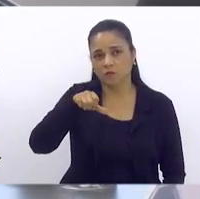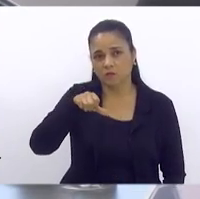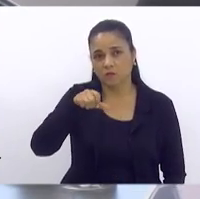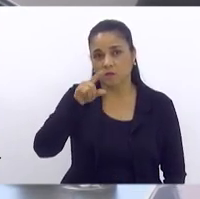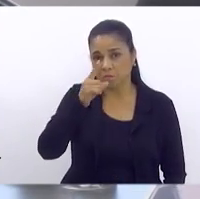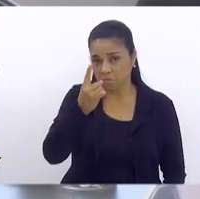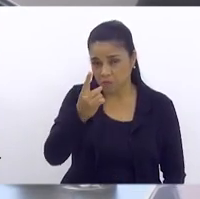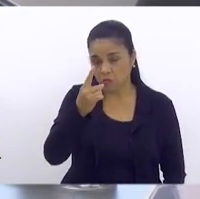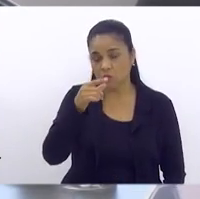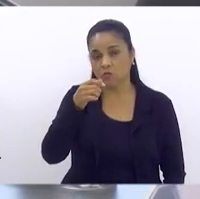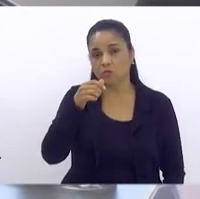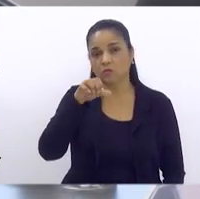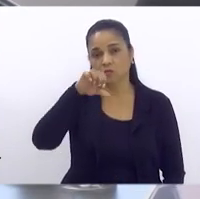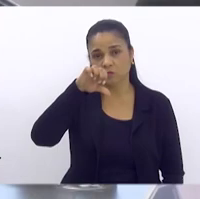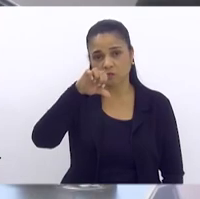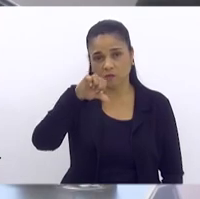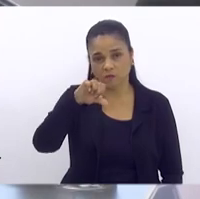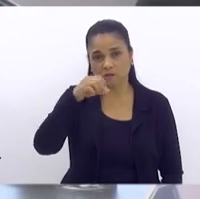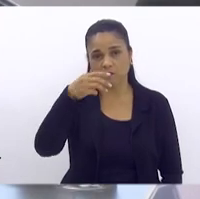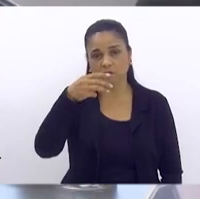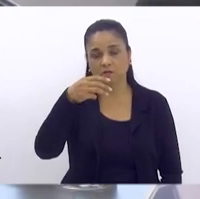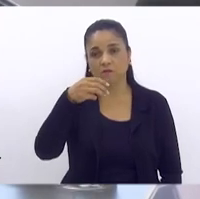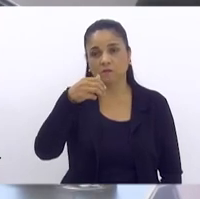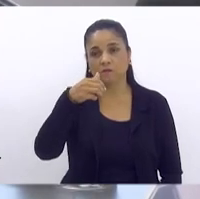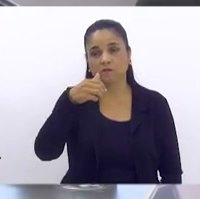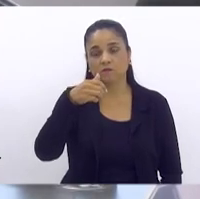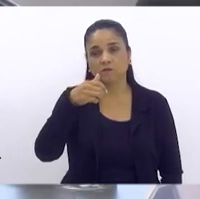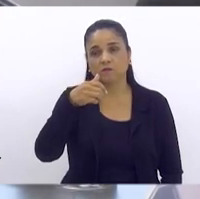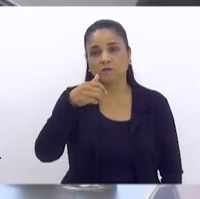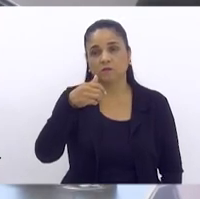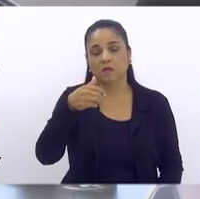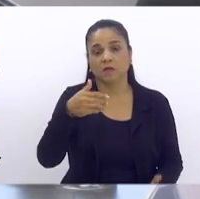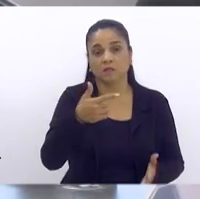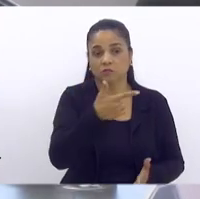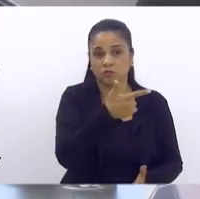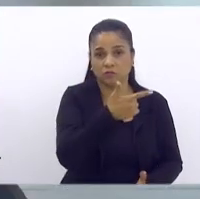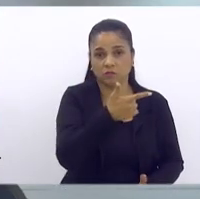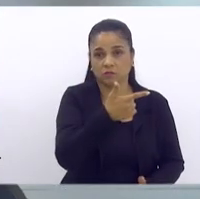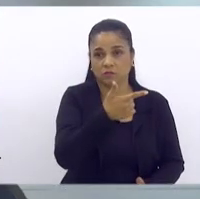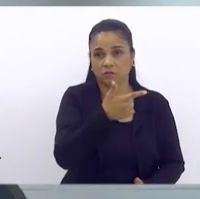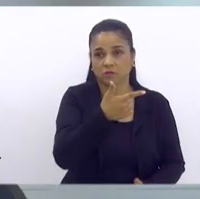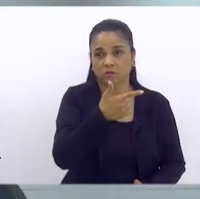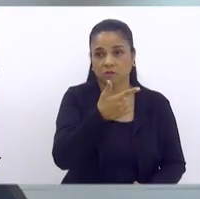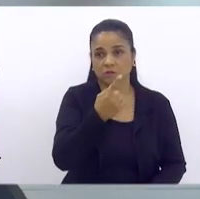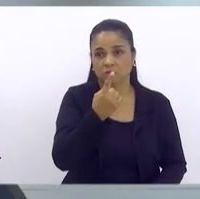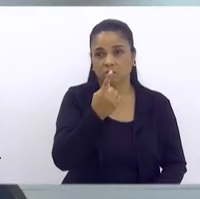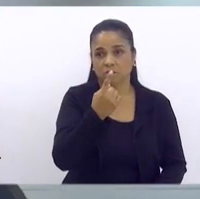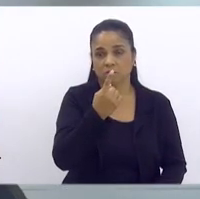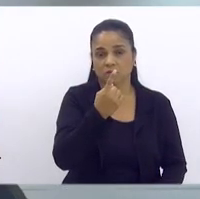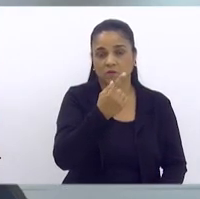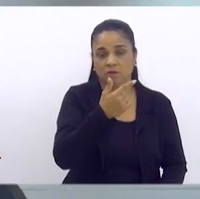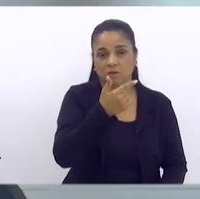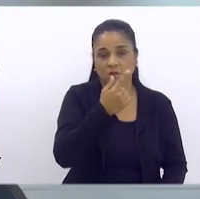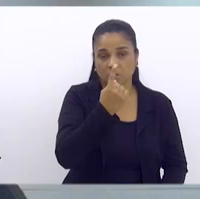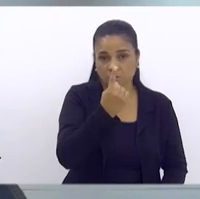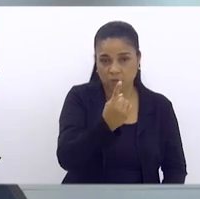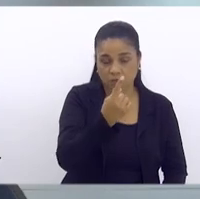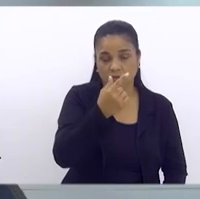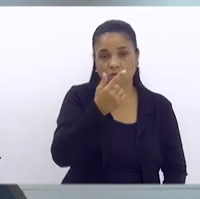1.939 denúncias, não é isso? É, 1.619 até julho desse ano. 1.939 foi no ano passado.